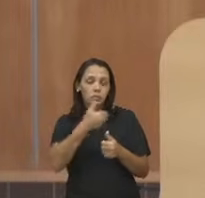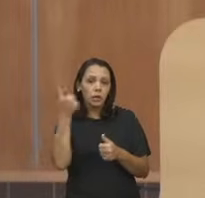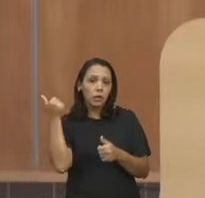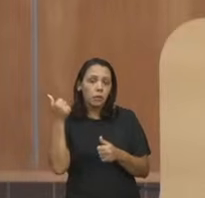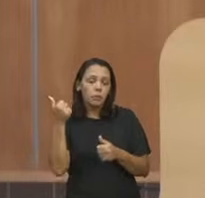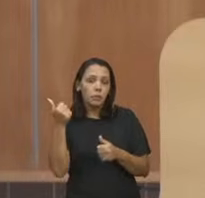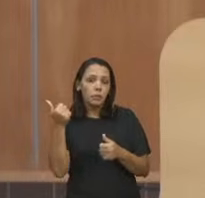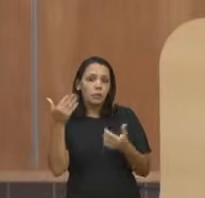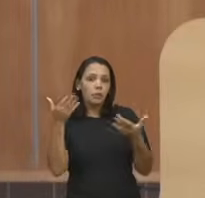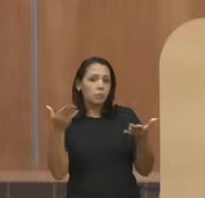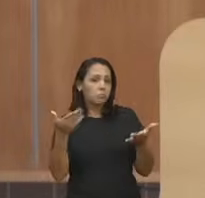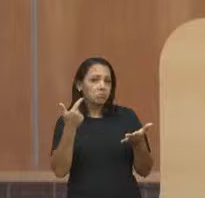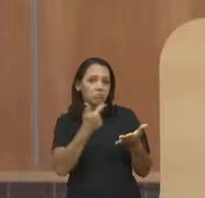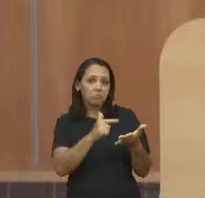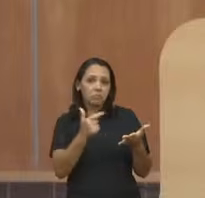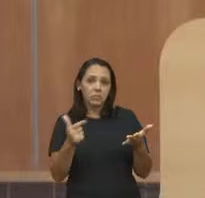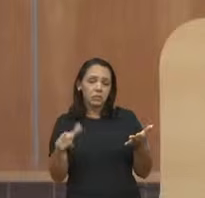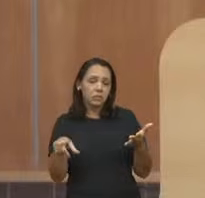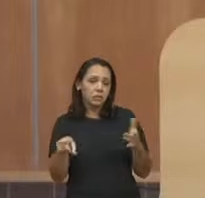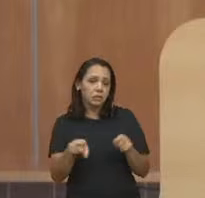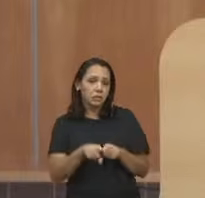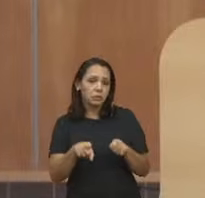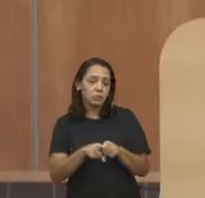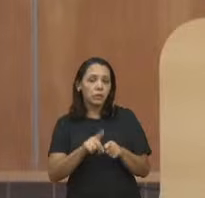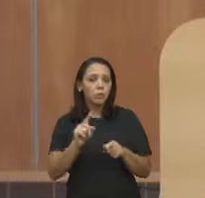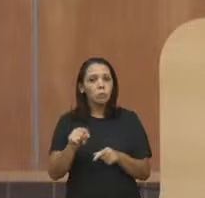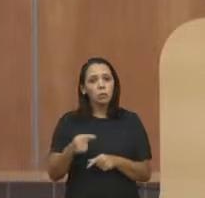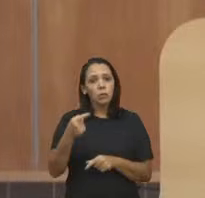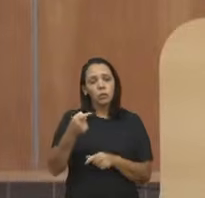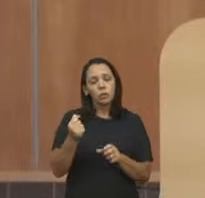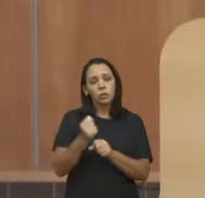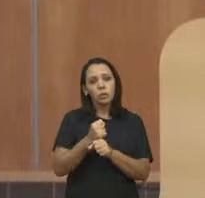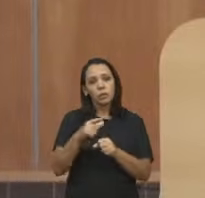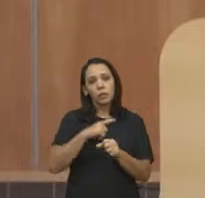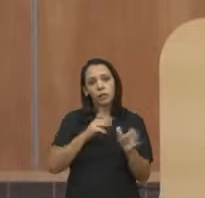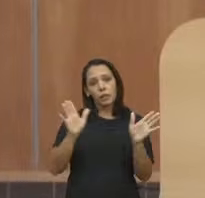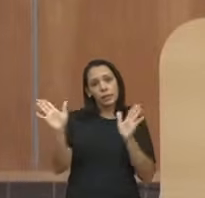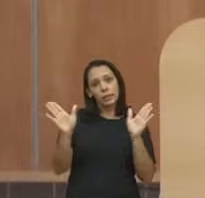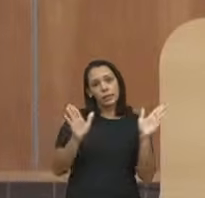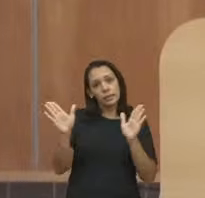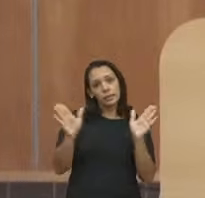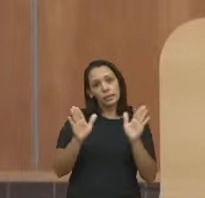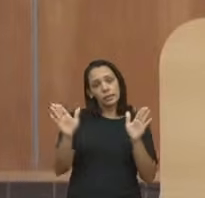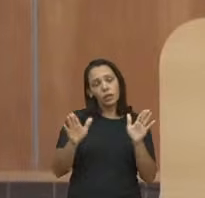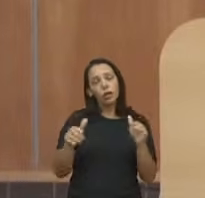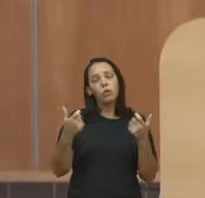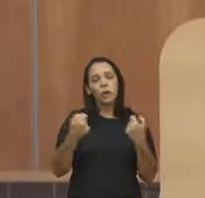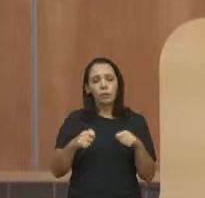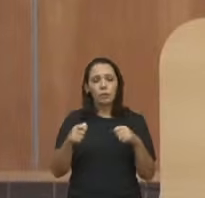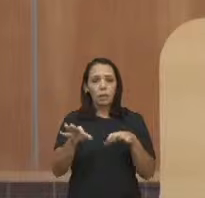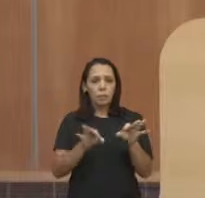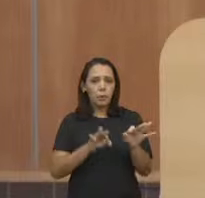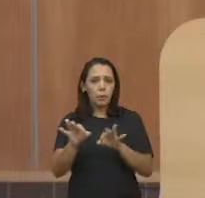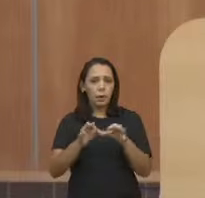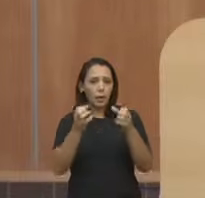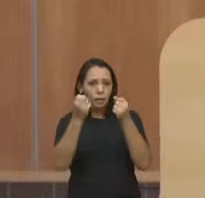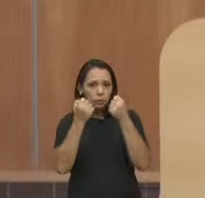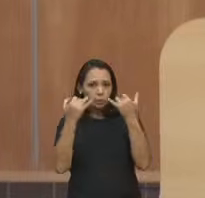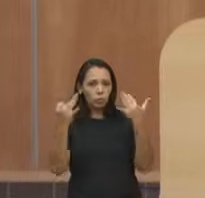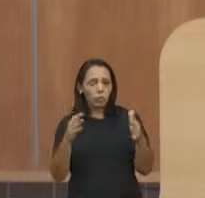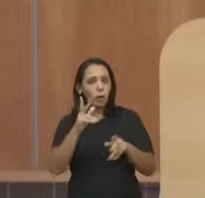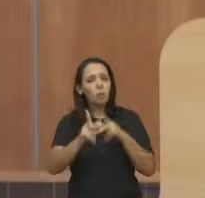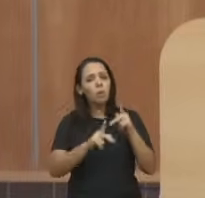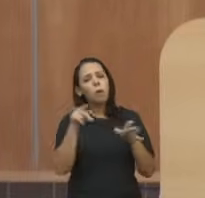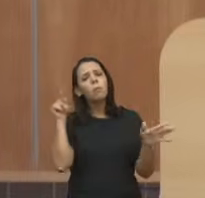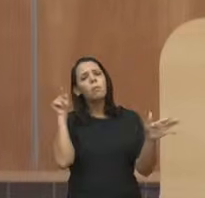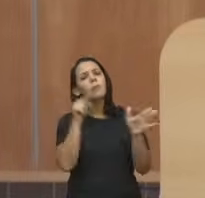público da nossa cidade. O ano que vem tem licitação, aonde temos que fazer audiência pública para perguntar para a população qual o